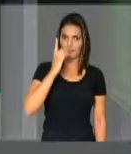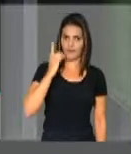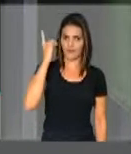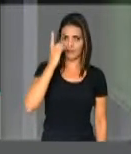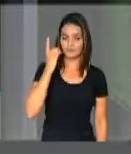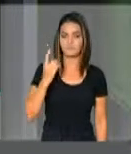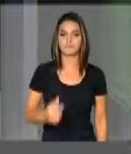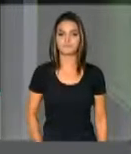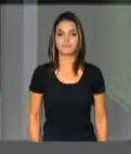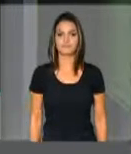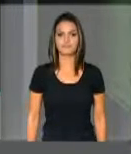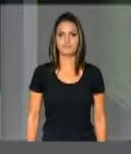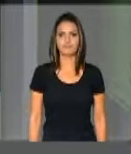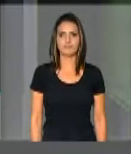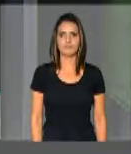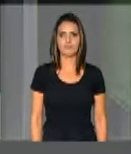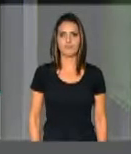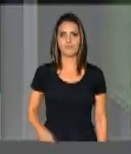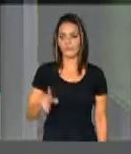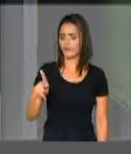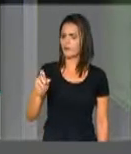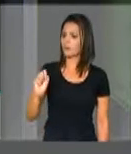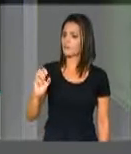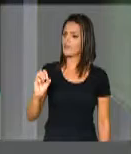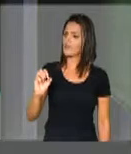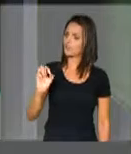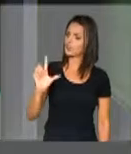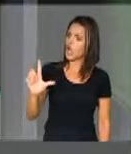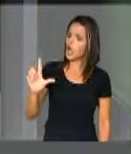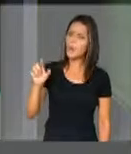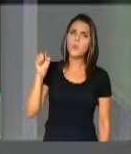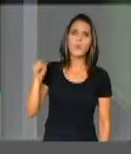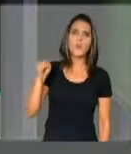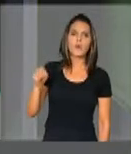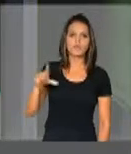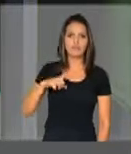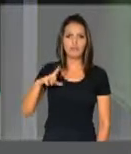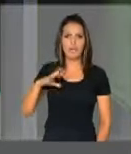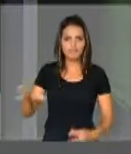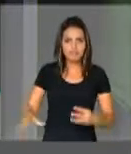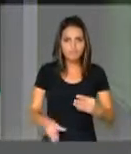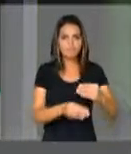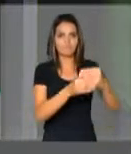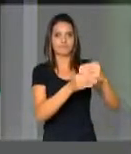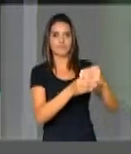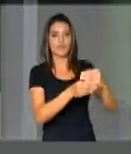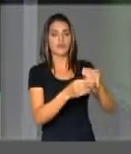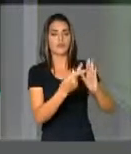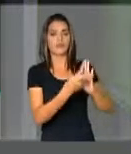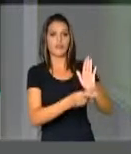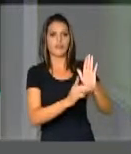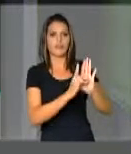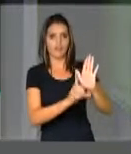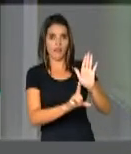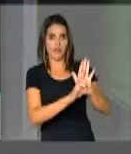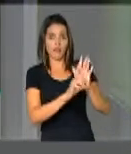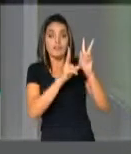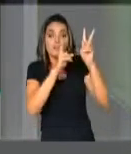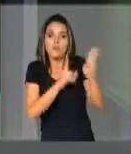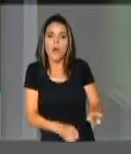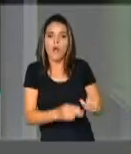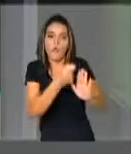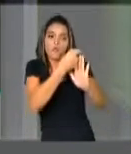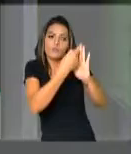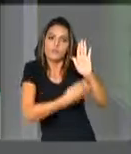primeiro dizer que o pessoal tinha tenha pensado nesse projeto também o pdl o mesmo conteúdo